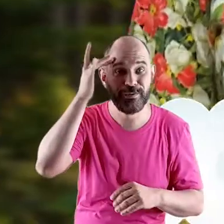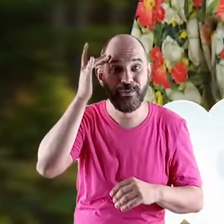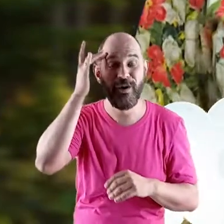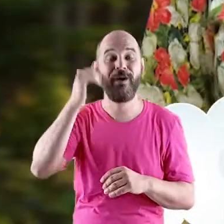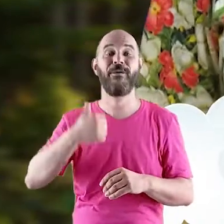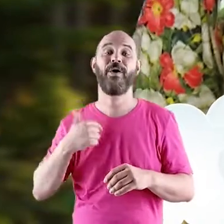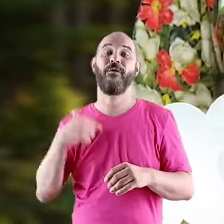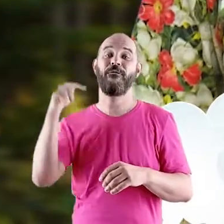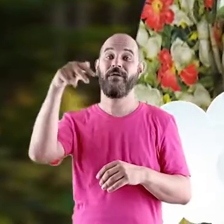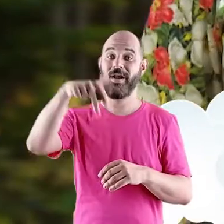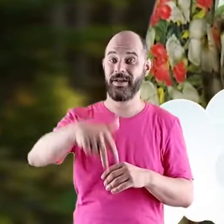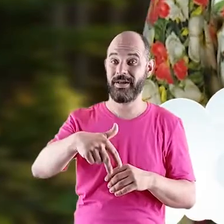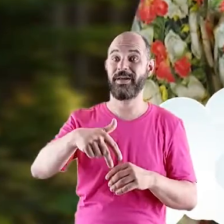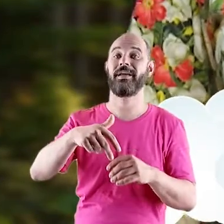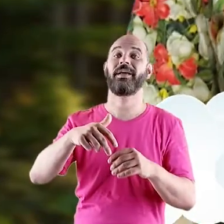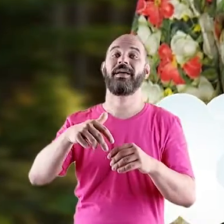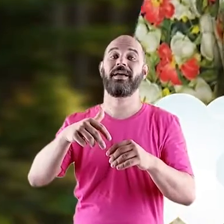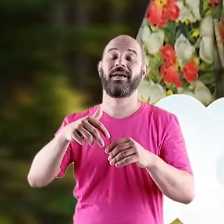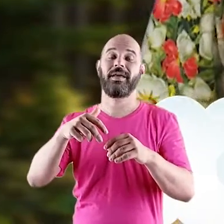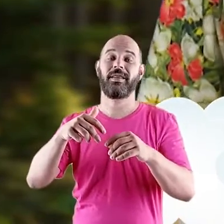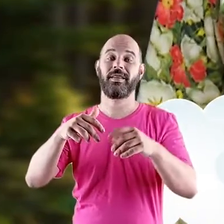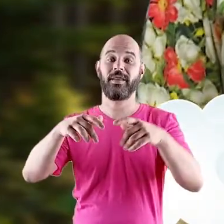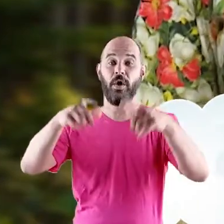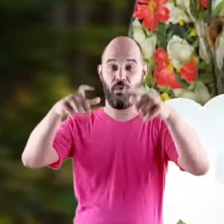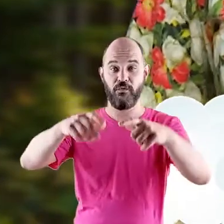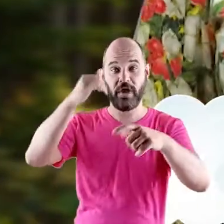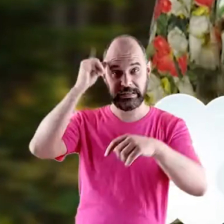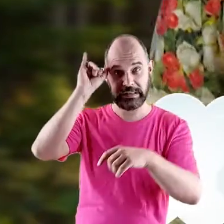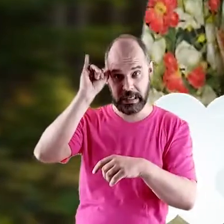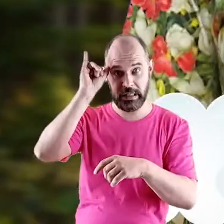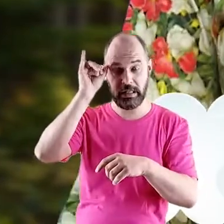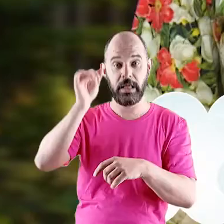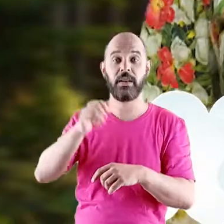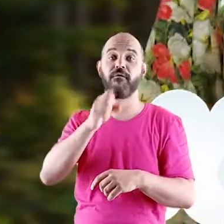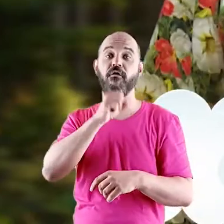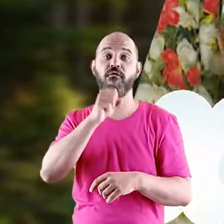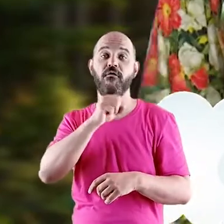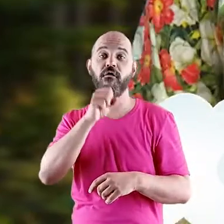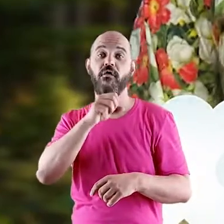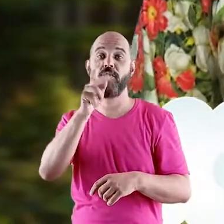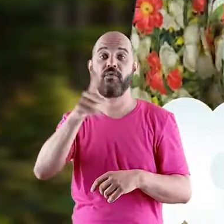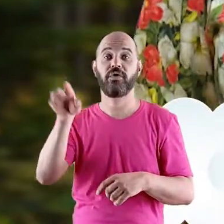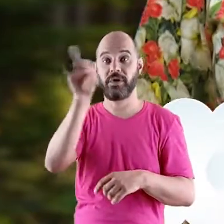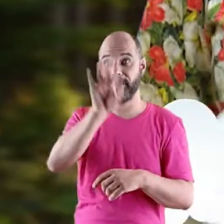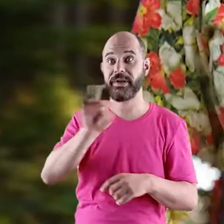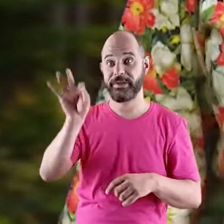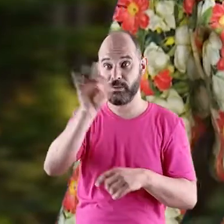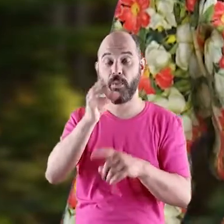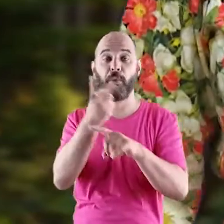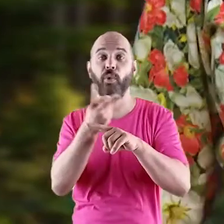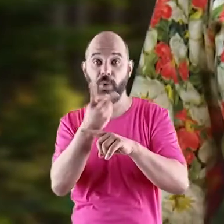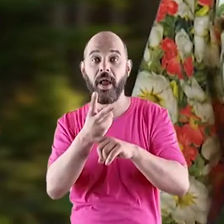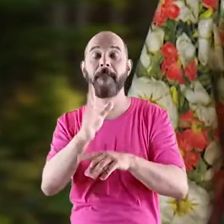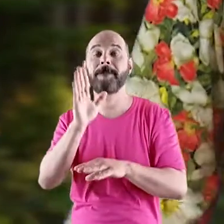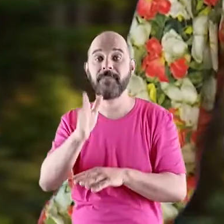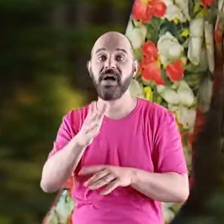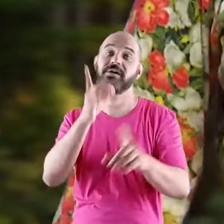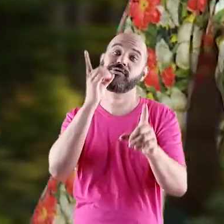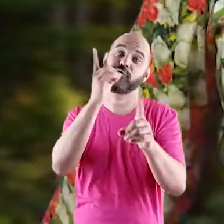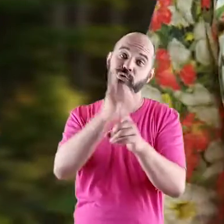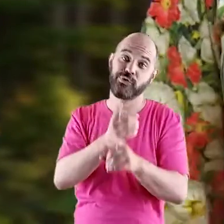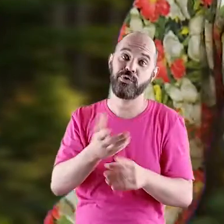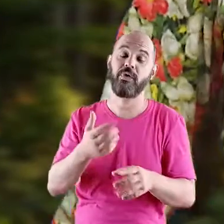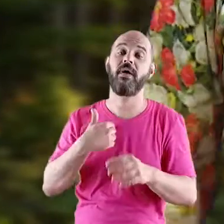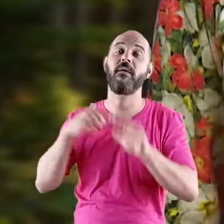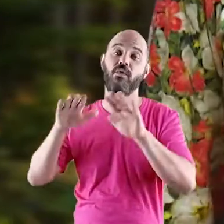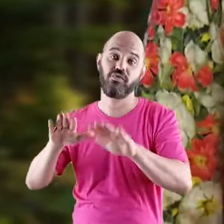Pessoal, eu vim aqui no sítio da vovó do Lamparinho para procurar o meu amigo, mas como o mistério foi resolvido, decidi ficar um pouquinho